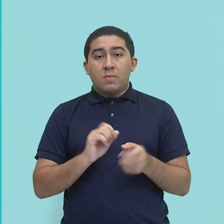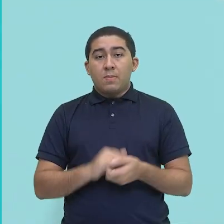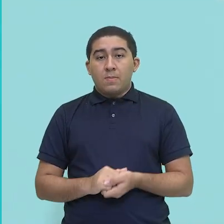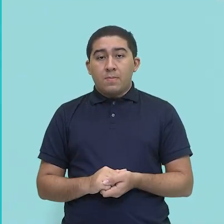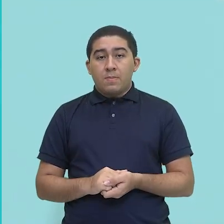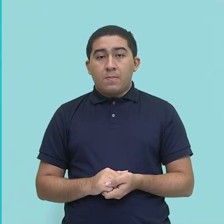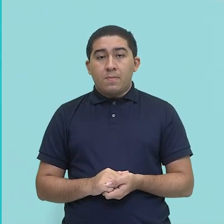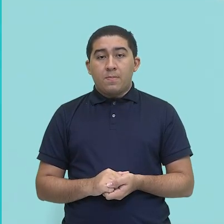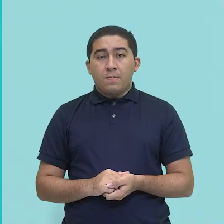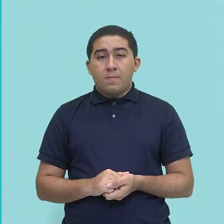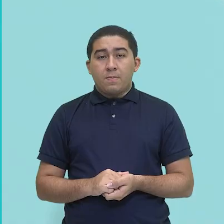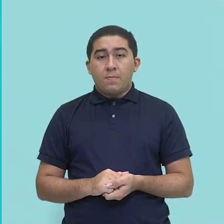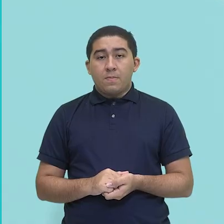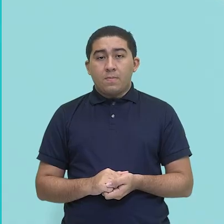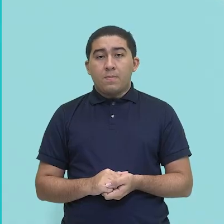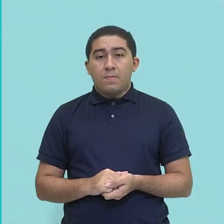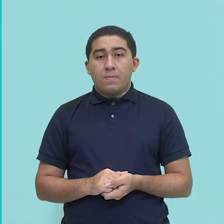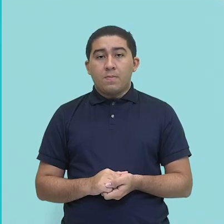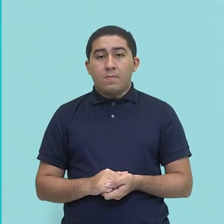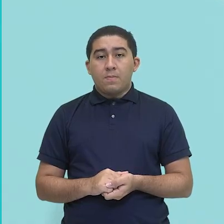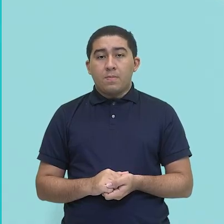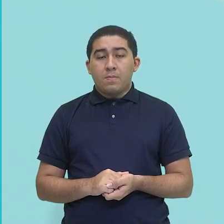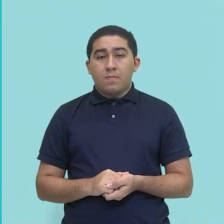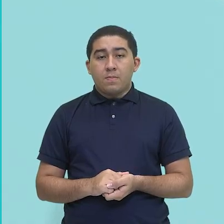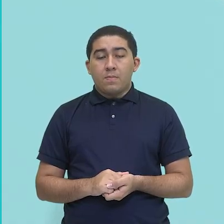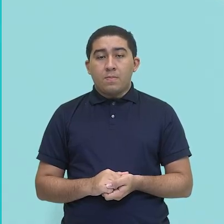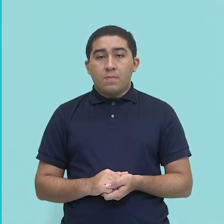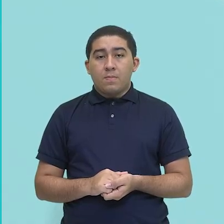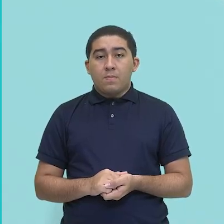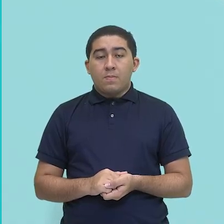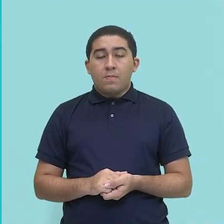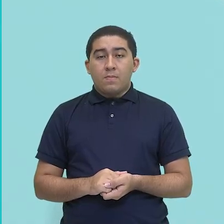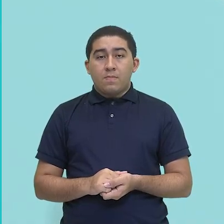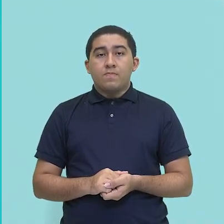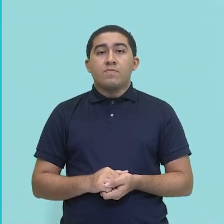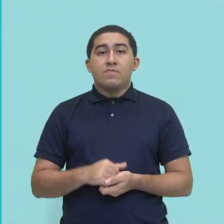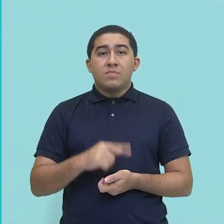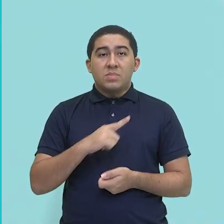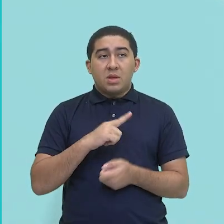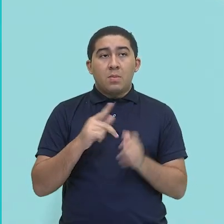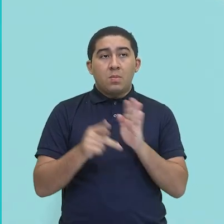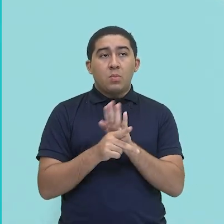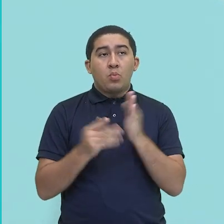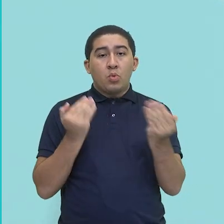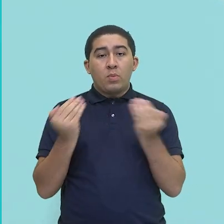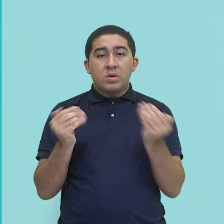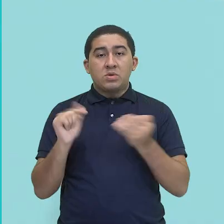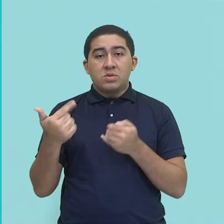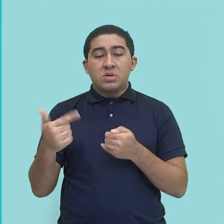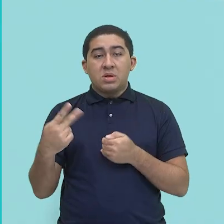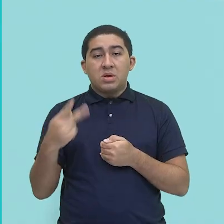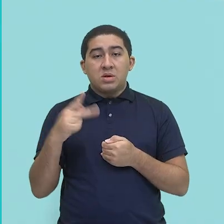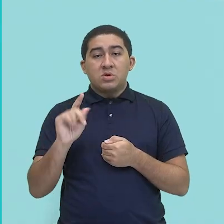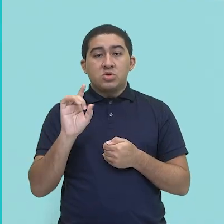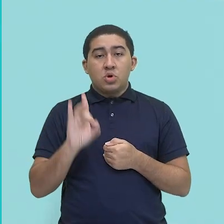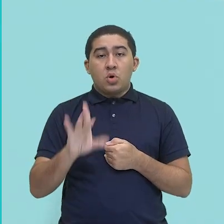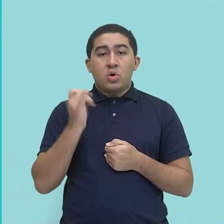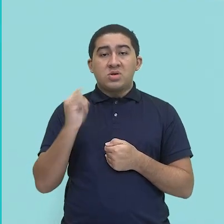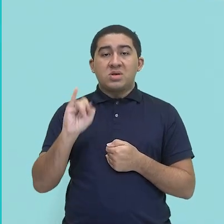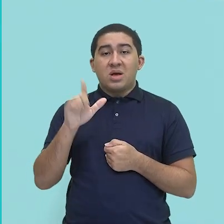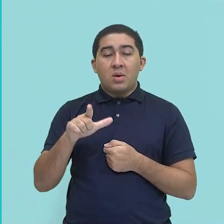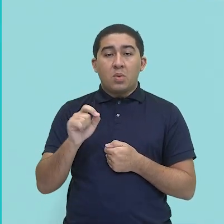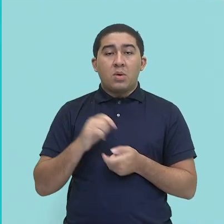forma a sua comparação, né? O seu grau de comparação somente com